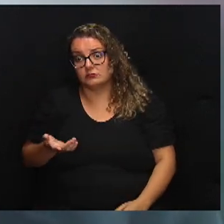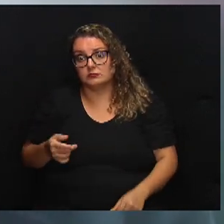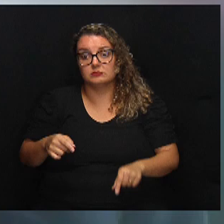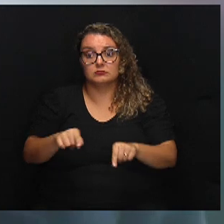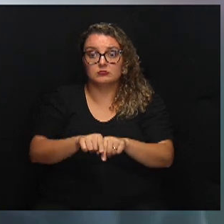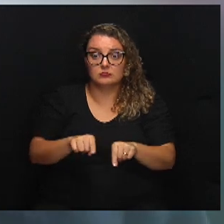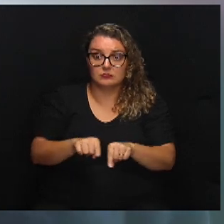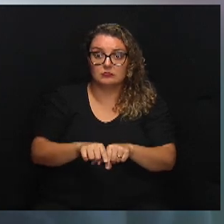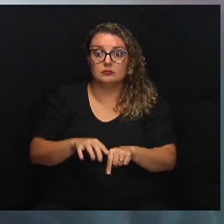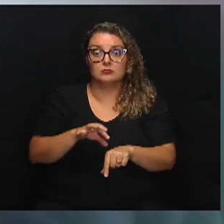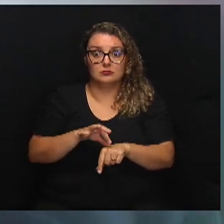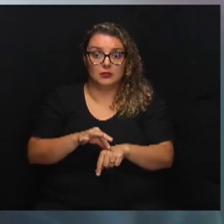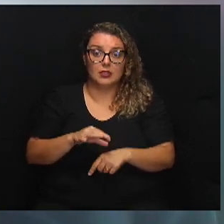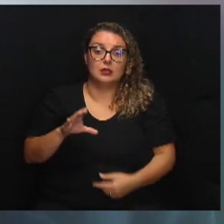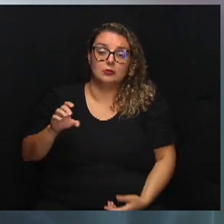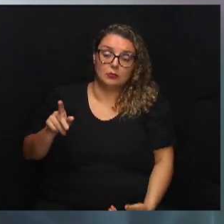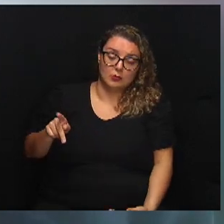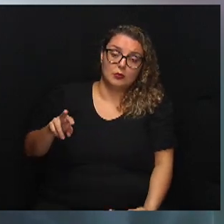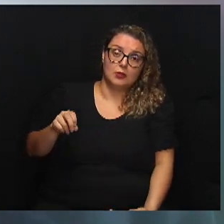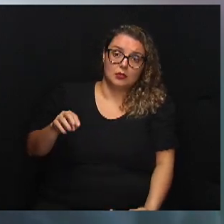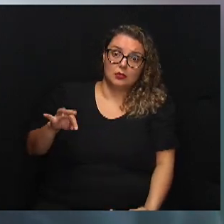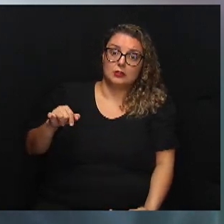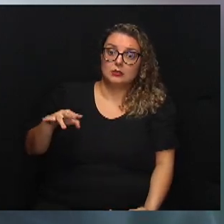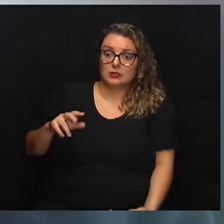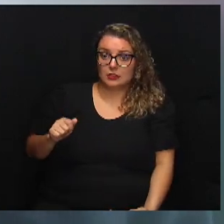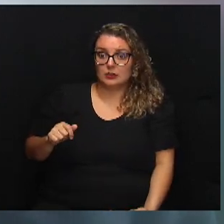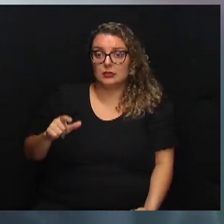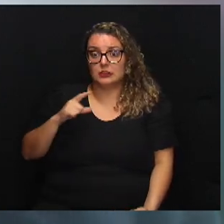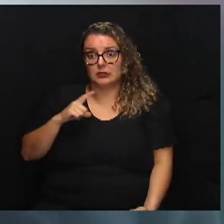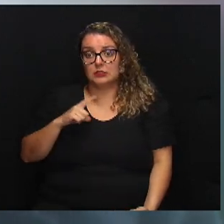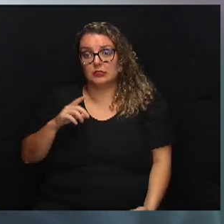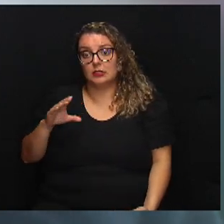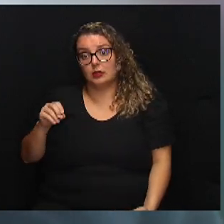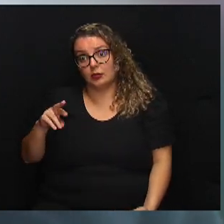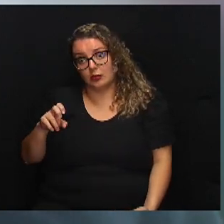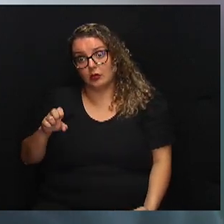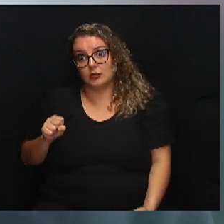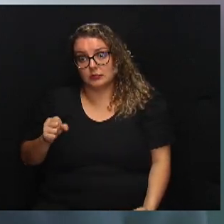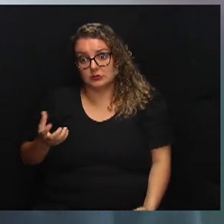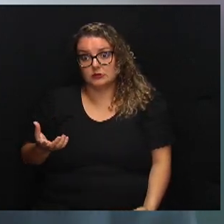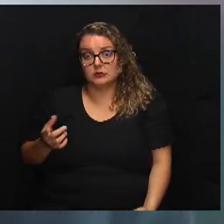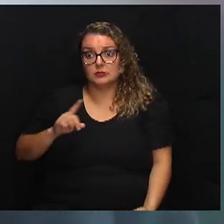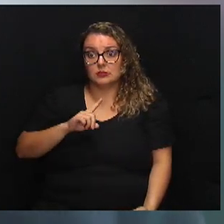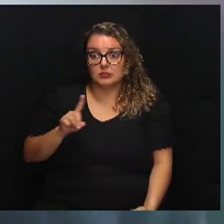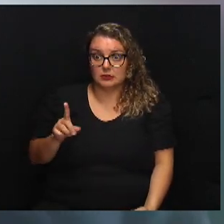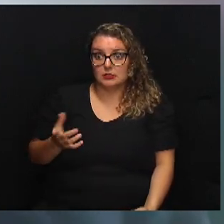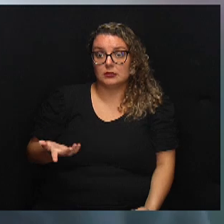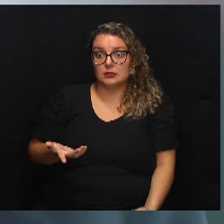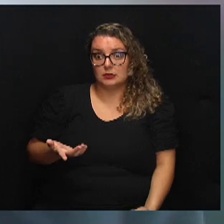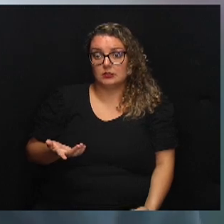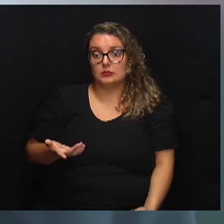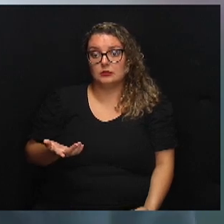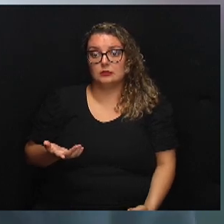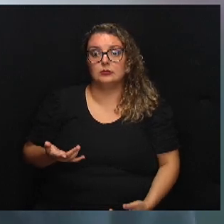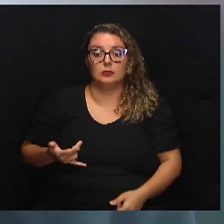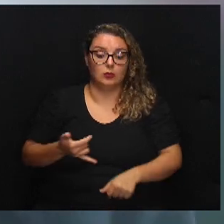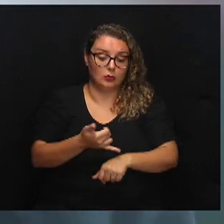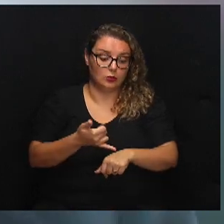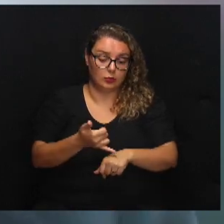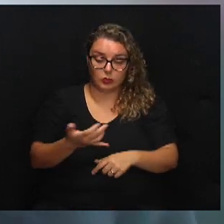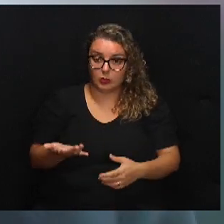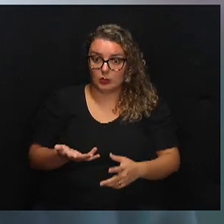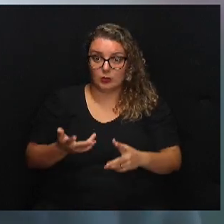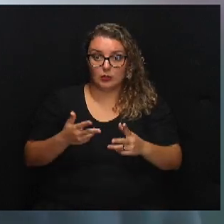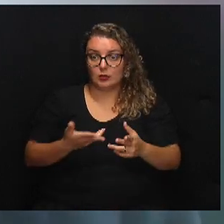carne proteica e claro que você tem cortes que não estão com muita gordura, como da